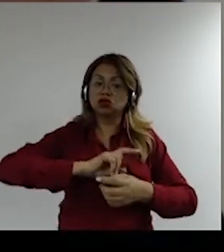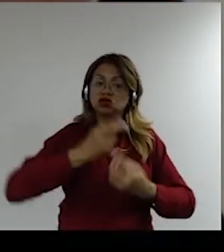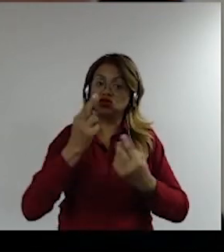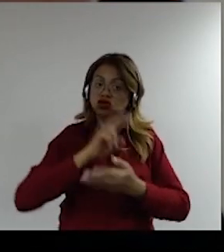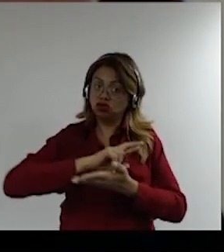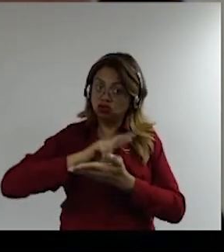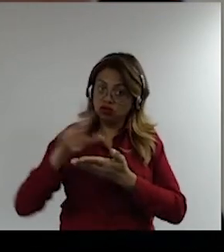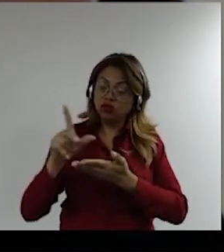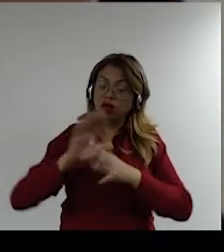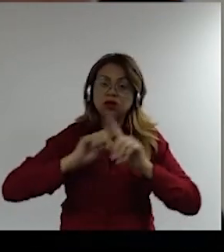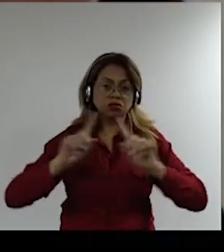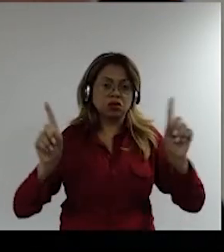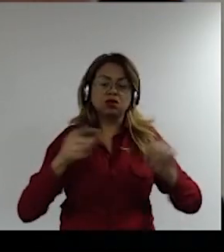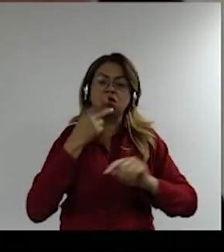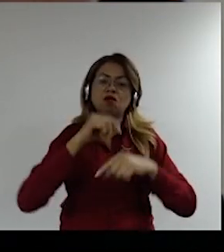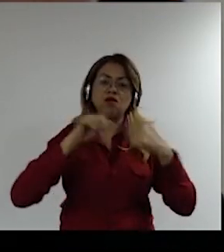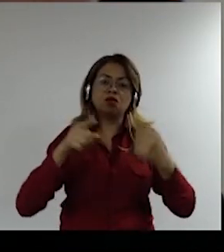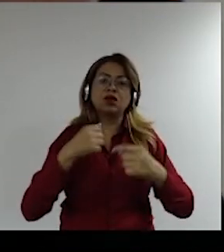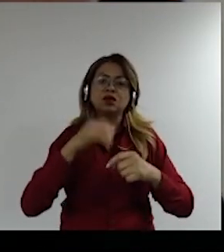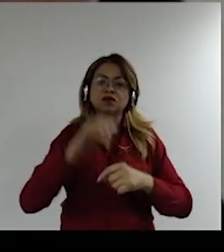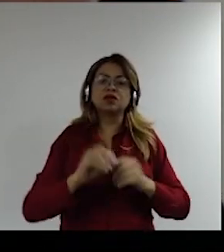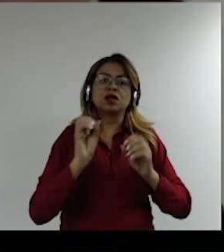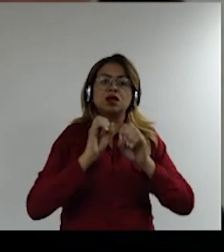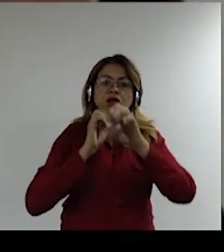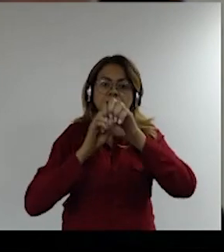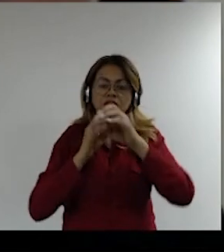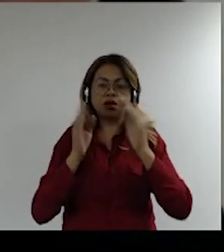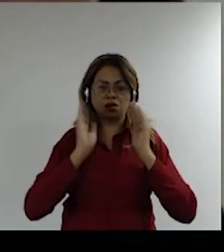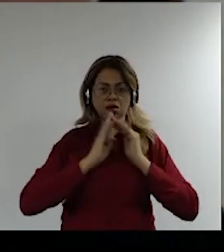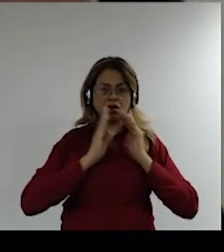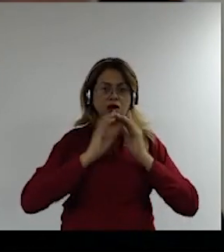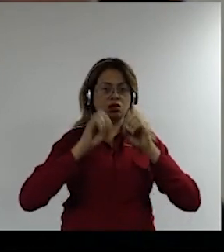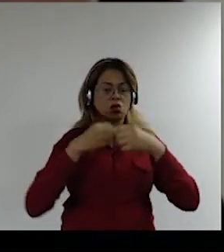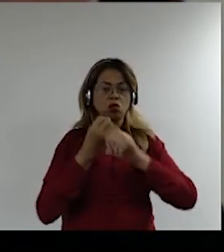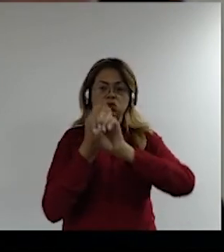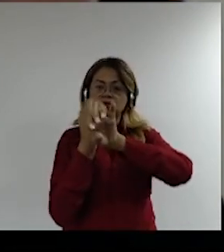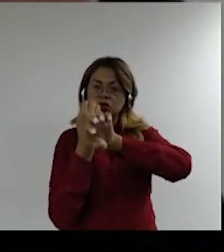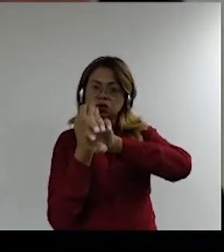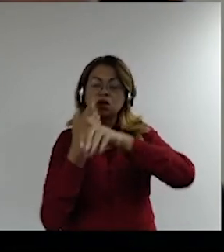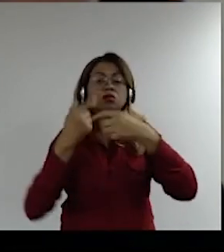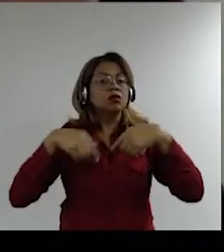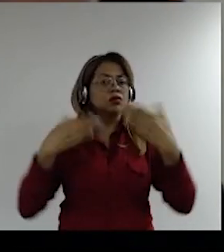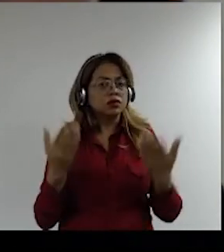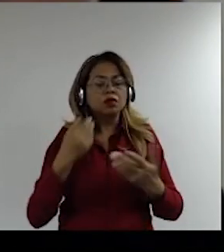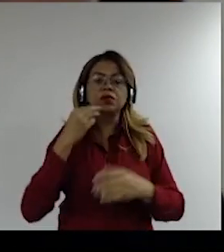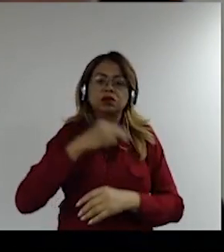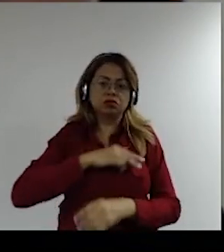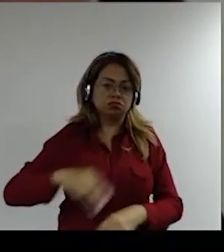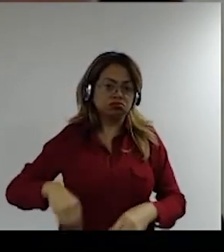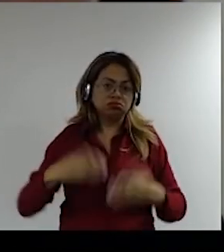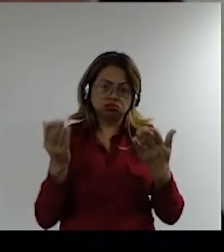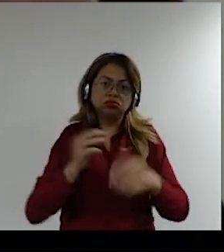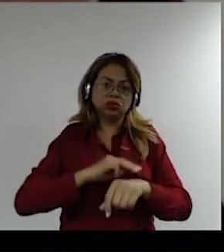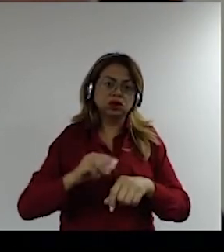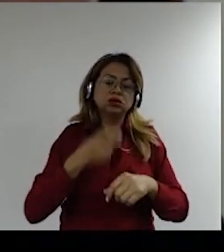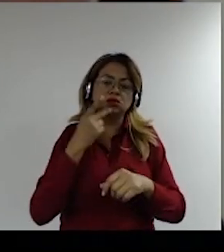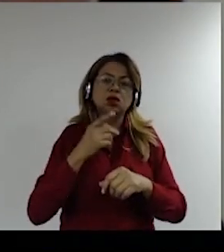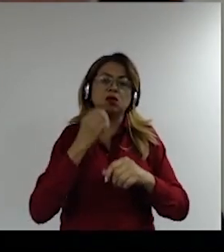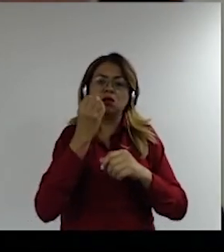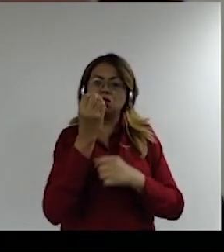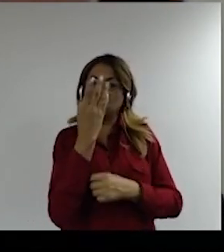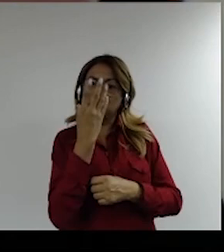ensino remoto, ministrado via remotamente. Ou à distância, nós sabemos como ele vai ser ministrado. É uma